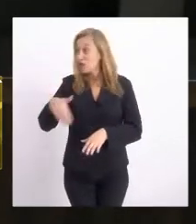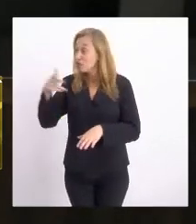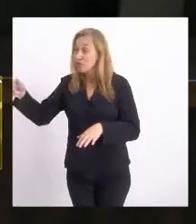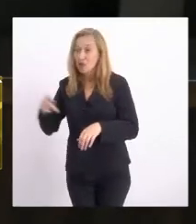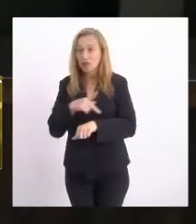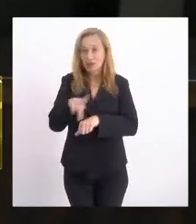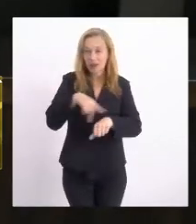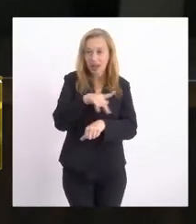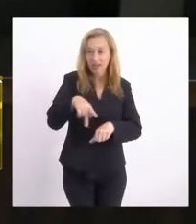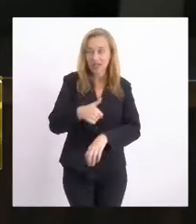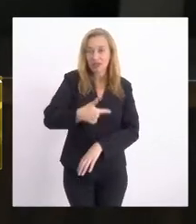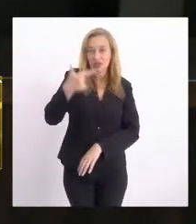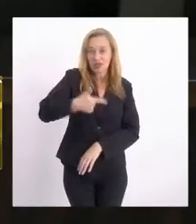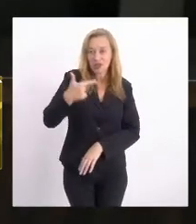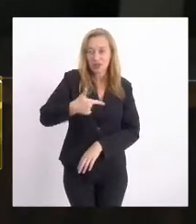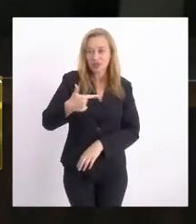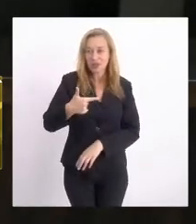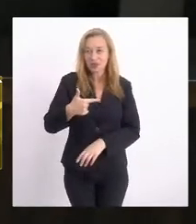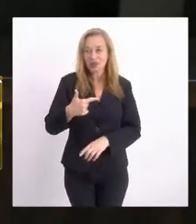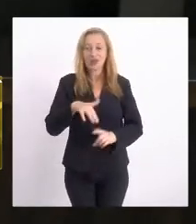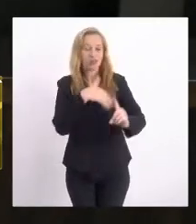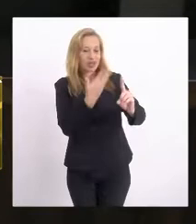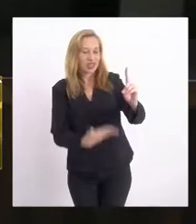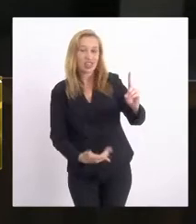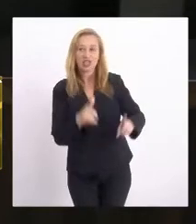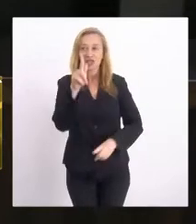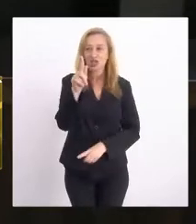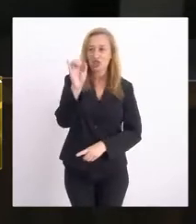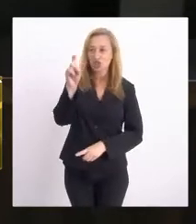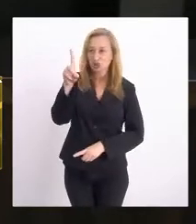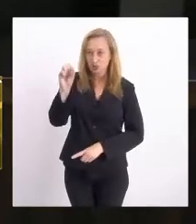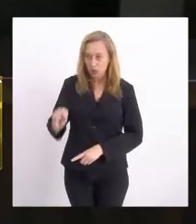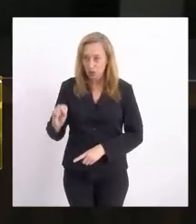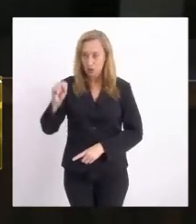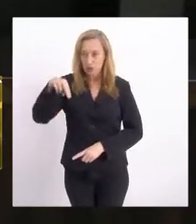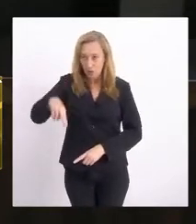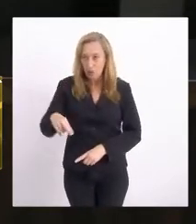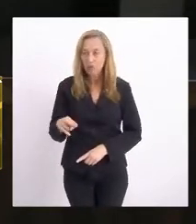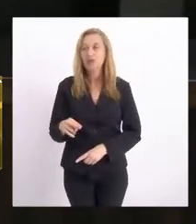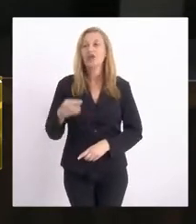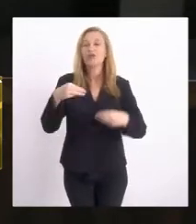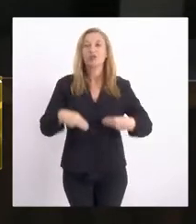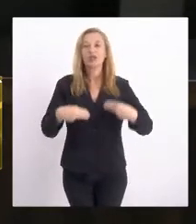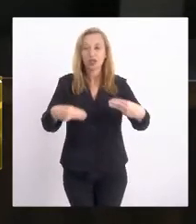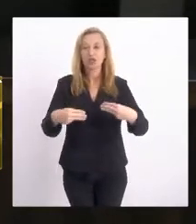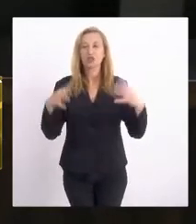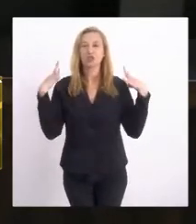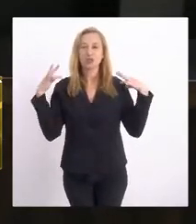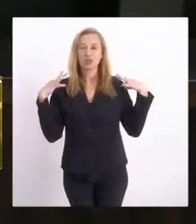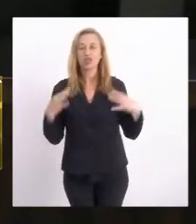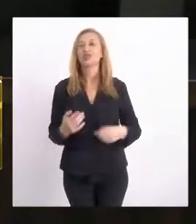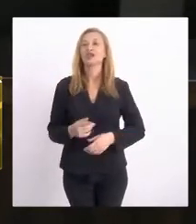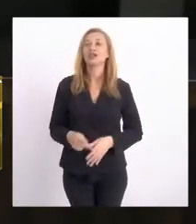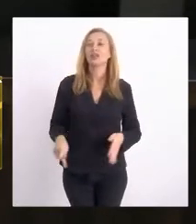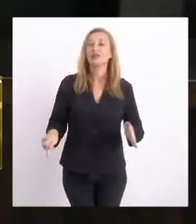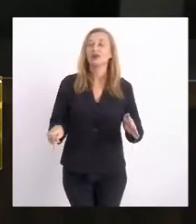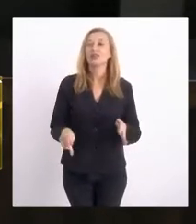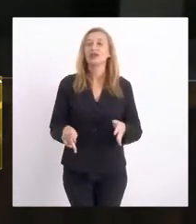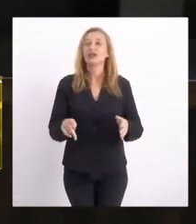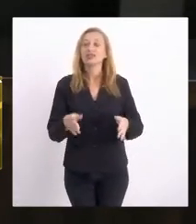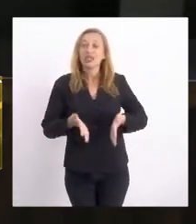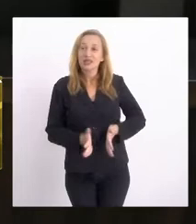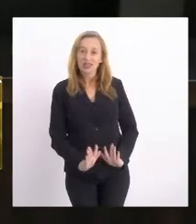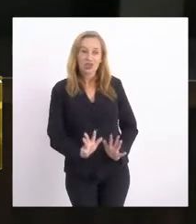nosso segundo homenageado é Gilson Machado Neto Ministro do Turismo natural de Recife